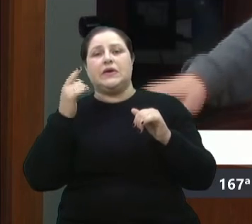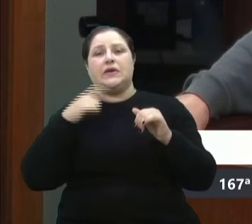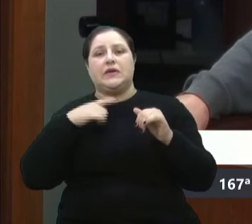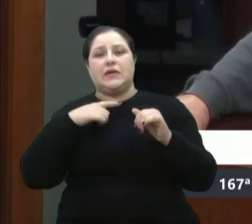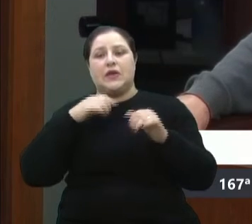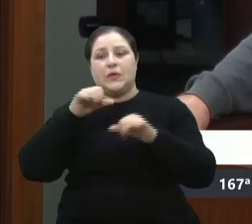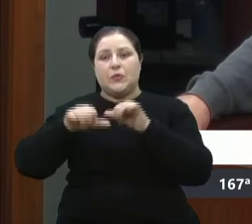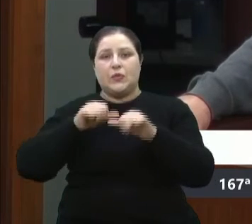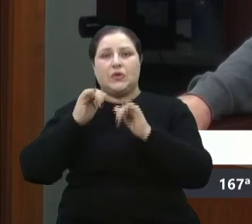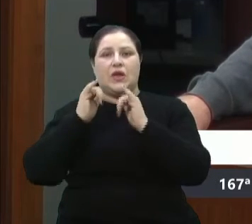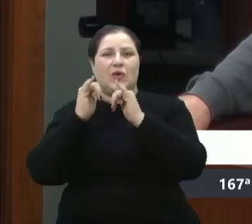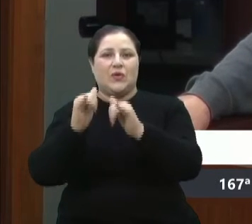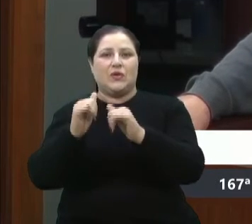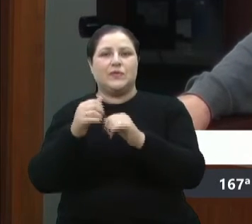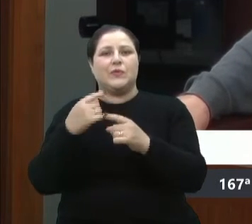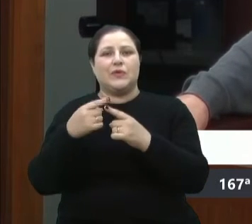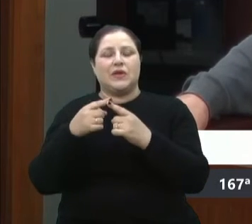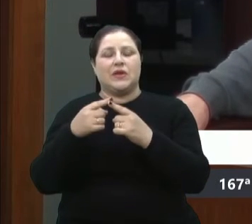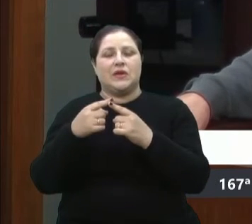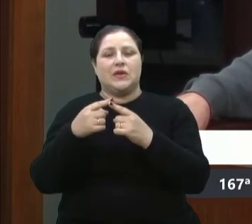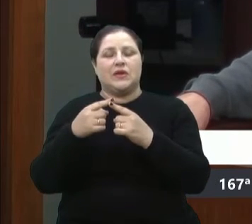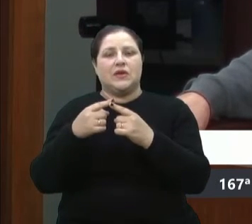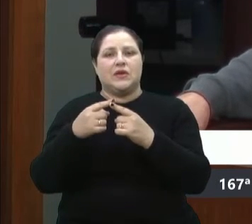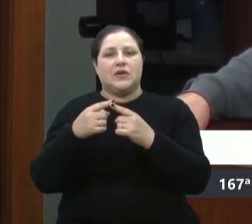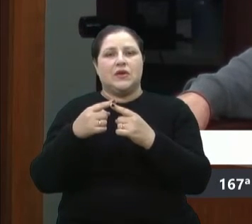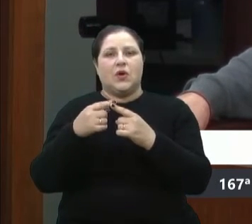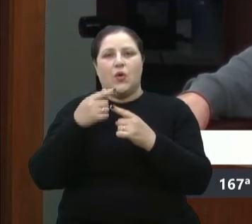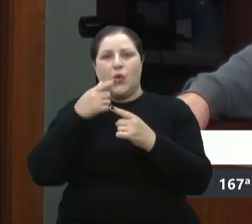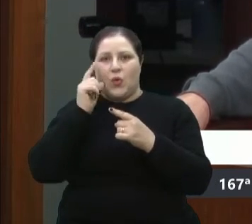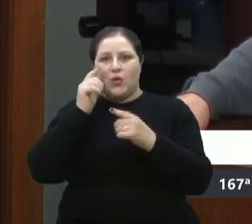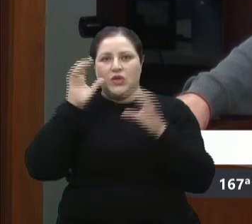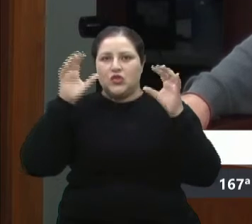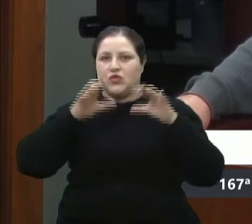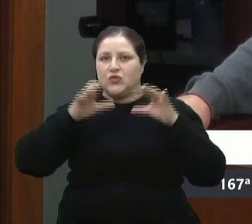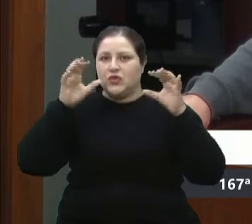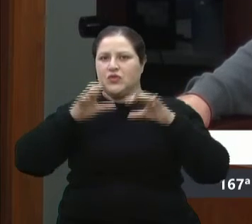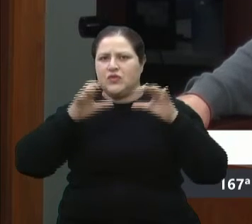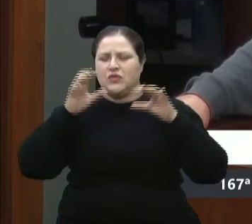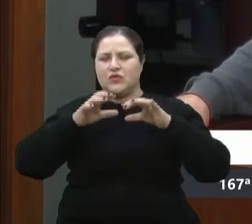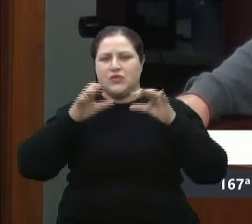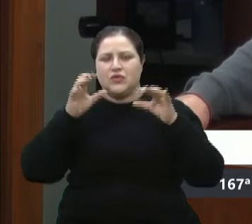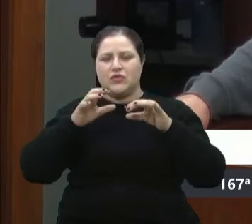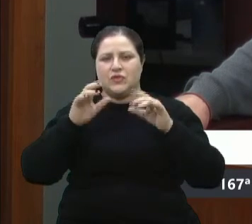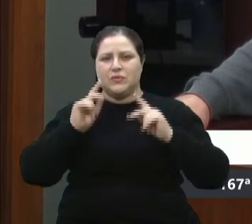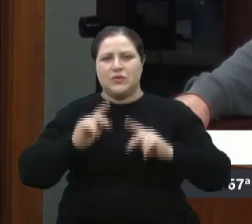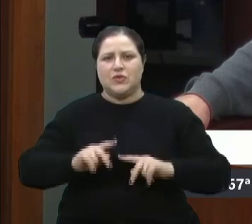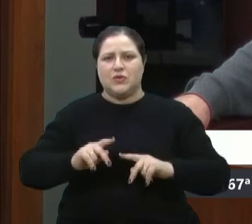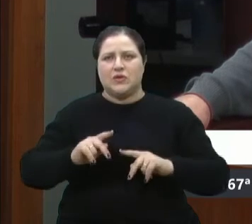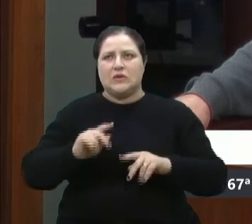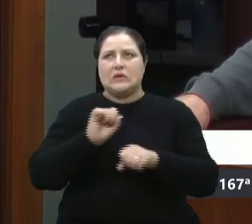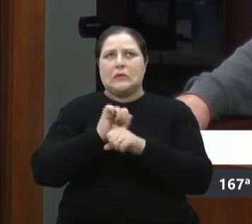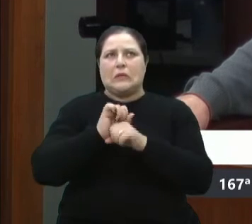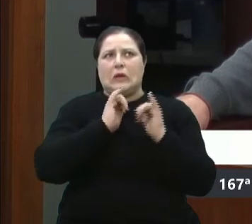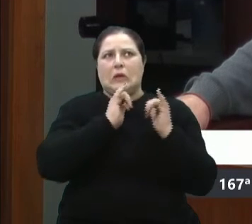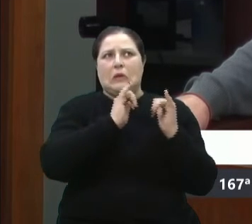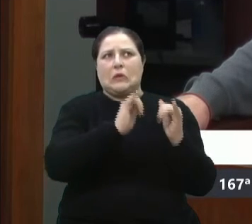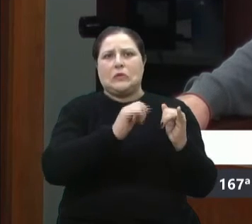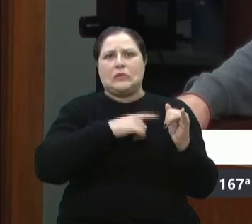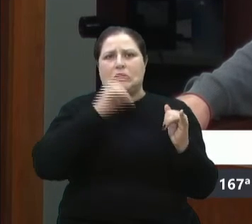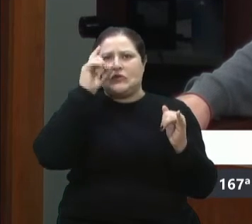as pessoas com muita dificuldade, estão assim, até o presente momento. Até o presente momento, com essas